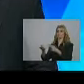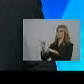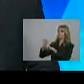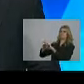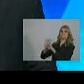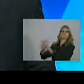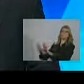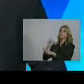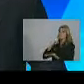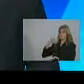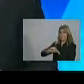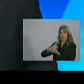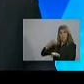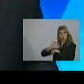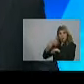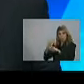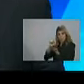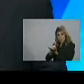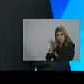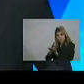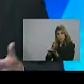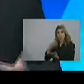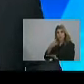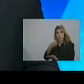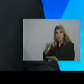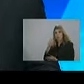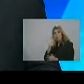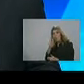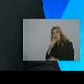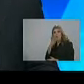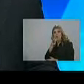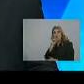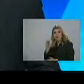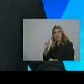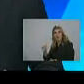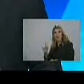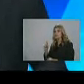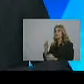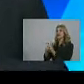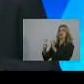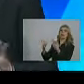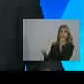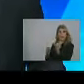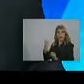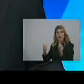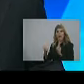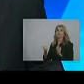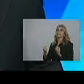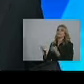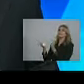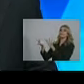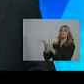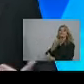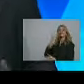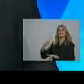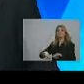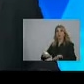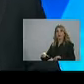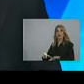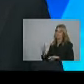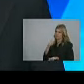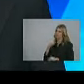taxista tem que pagar uma multa de quase R$800 para liberar o seu veículo, fora os dias que ele fica sem trabalhar. Então, é uma